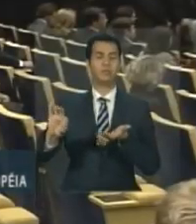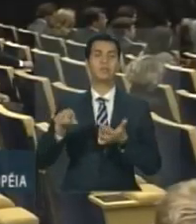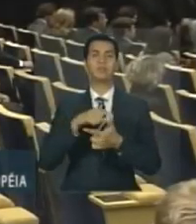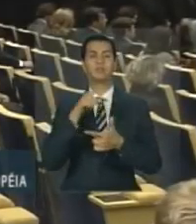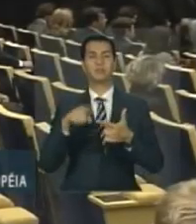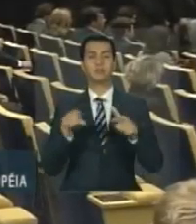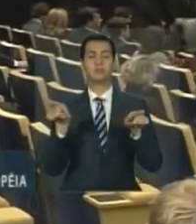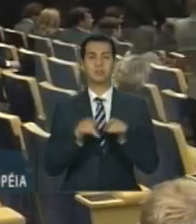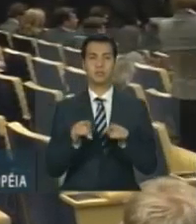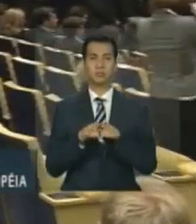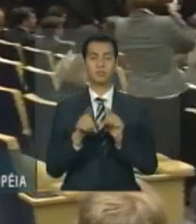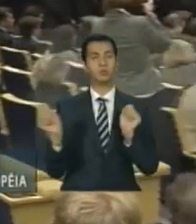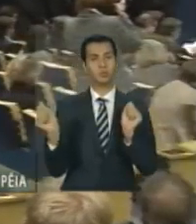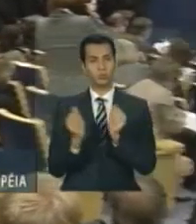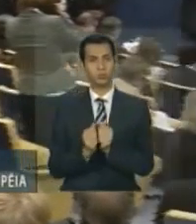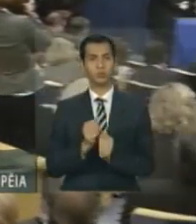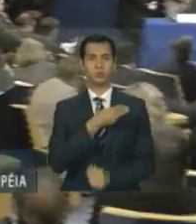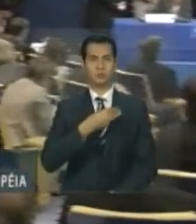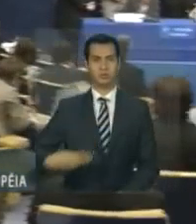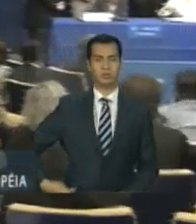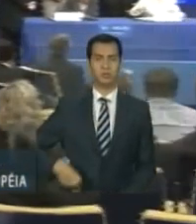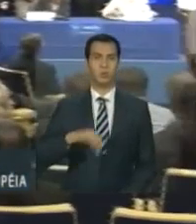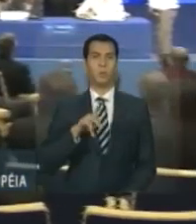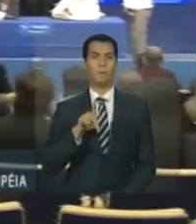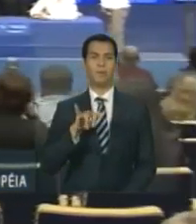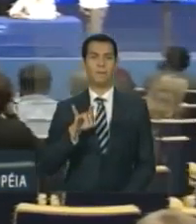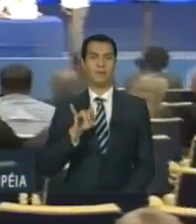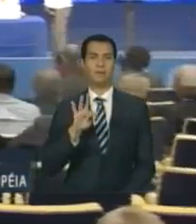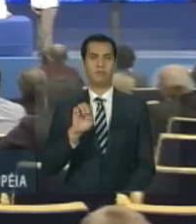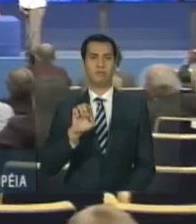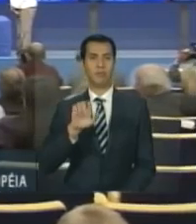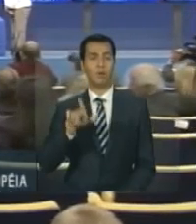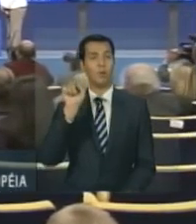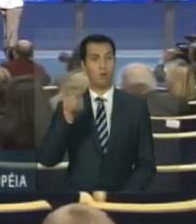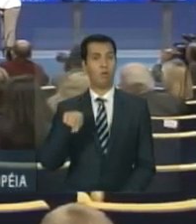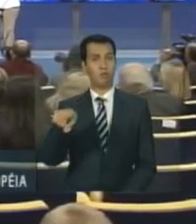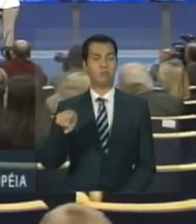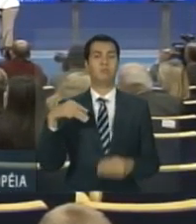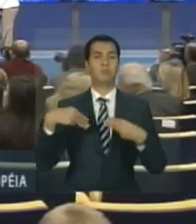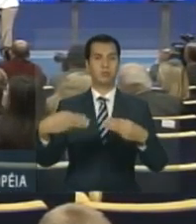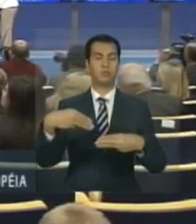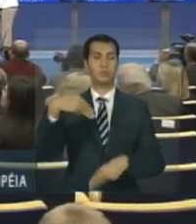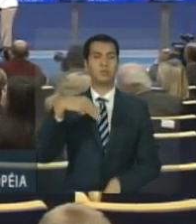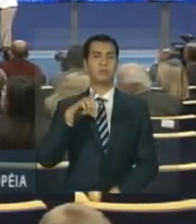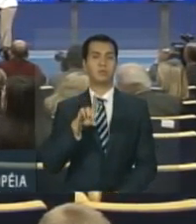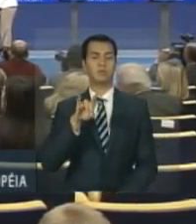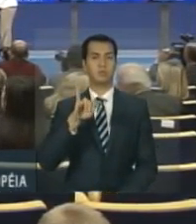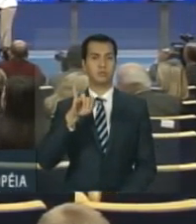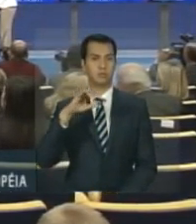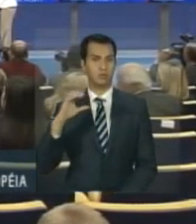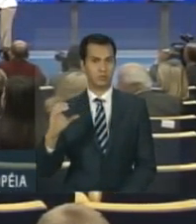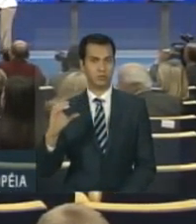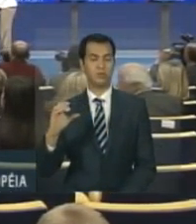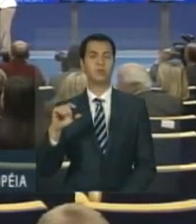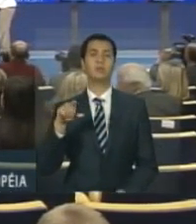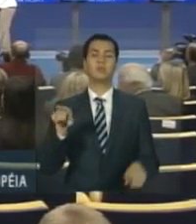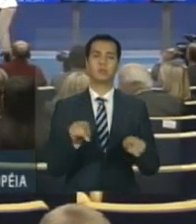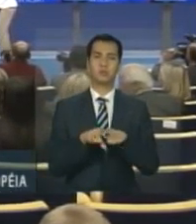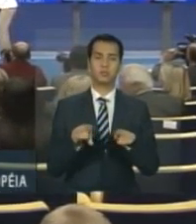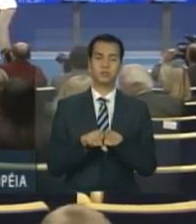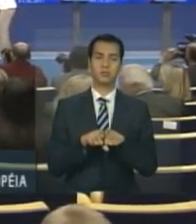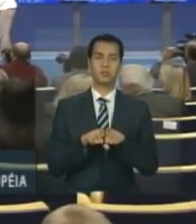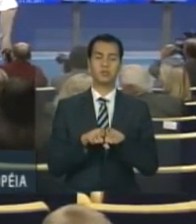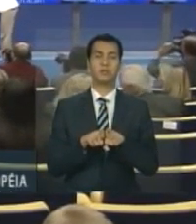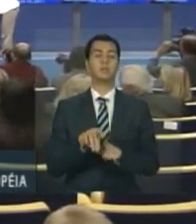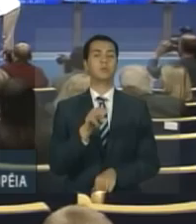acompanhada dos ministros de Relações Exteriores, Antônio Patriota, como nós vimos, foi o primeiro aí nessa sequência de assinatura